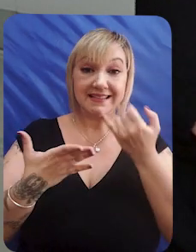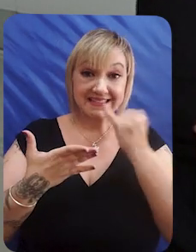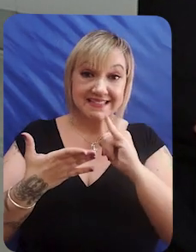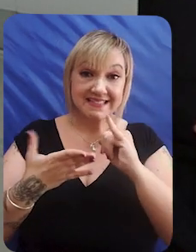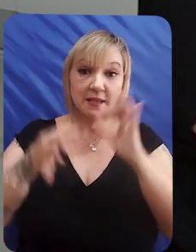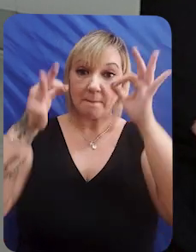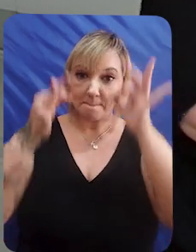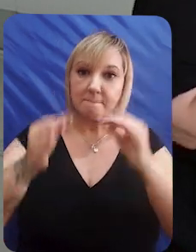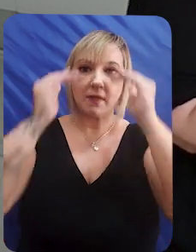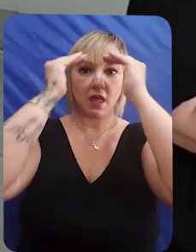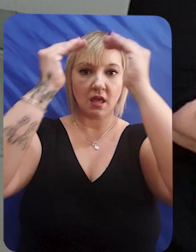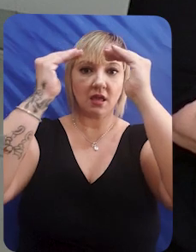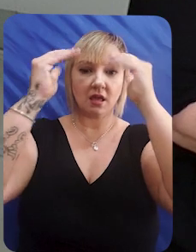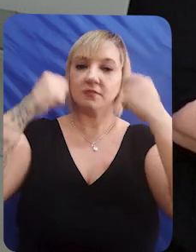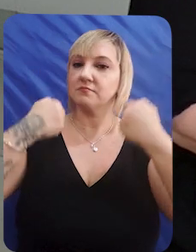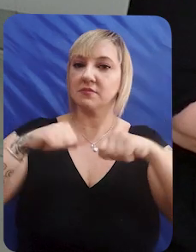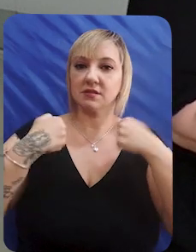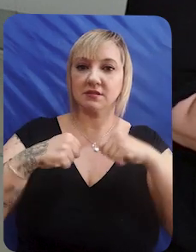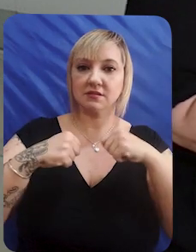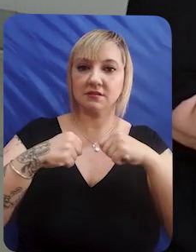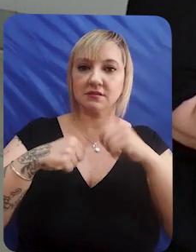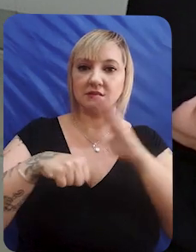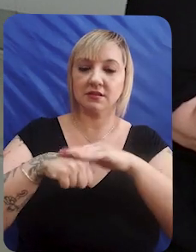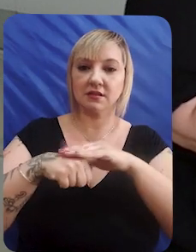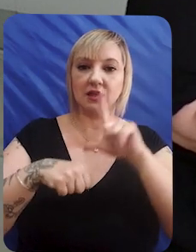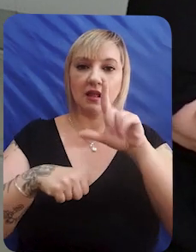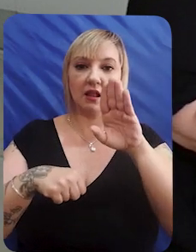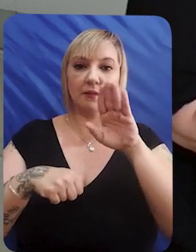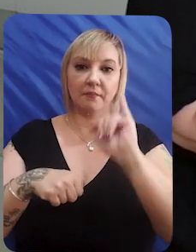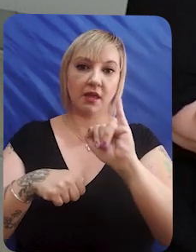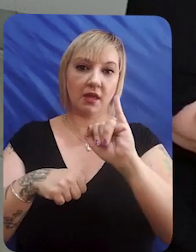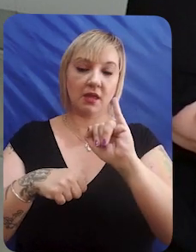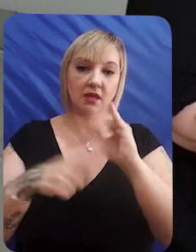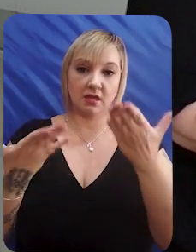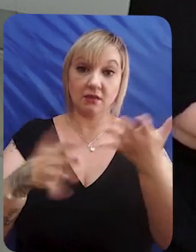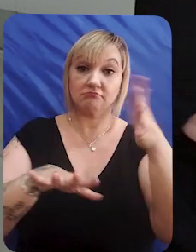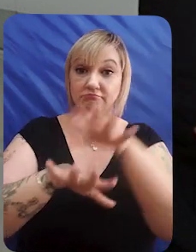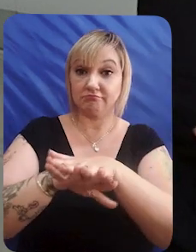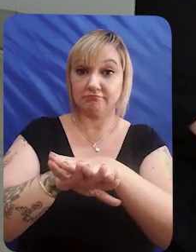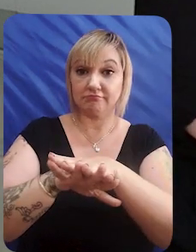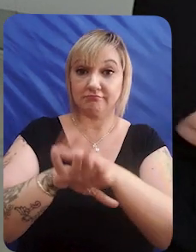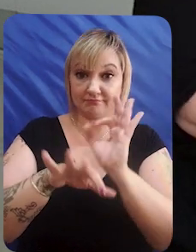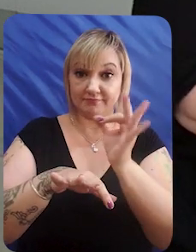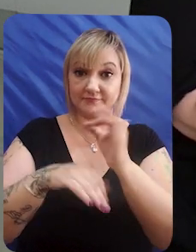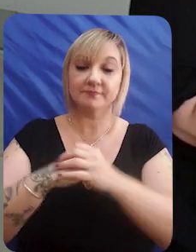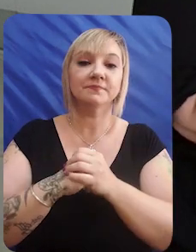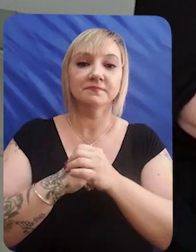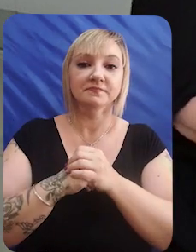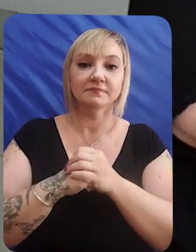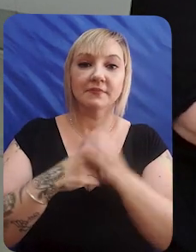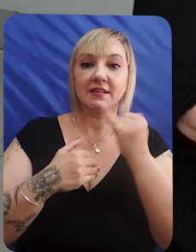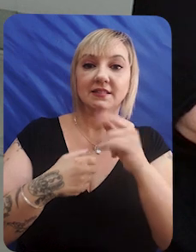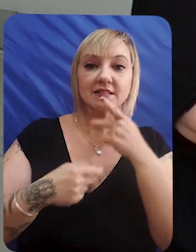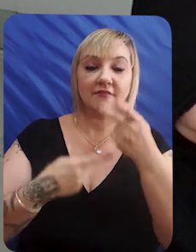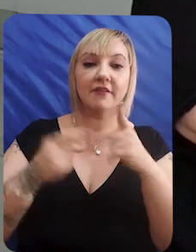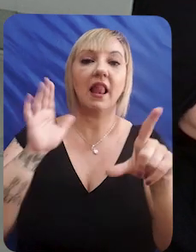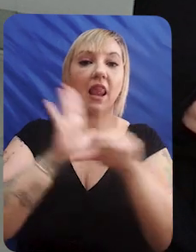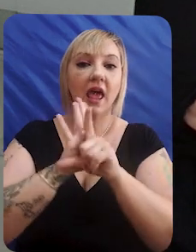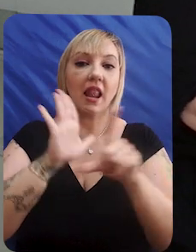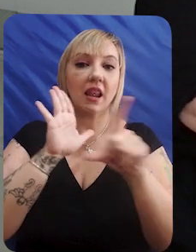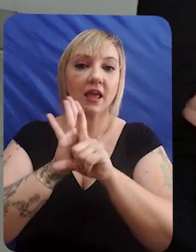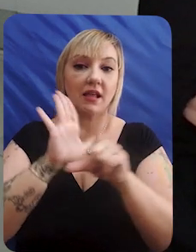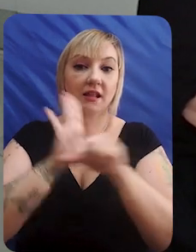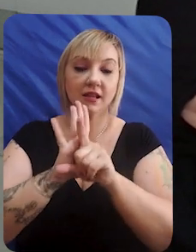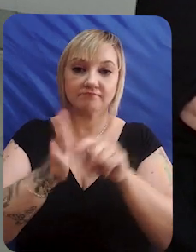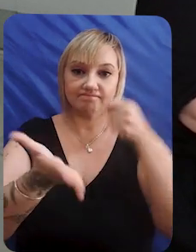fosse cumprido, a gente não precisaria ter a LBI, que é a Lei Brasileira de Inclusão. Mas só se fazem leis,